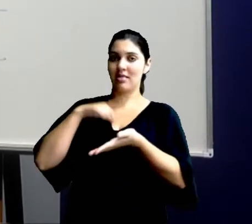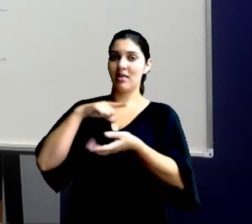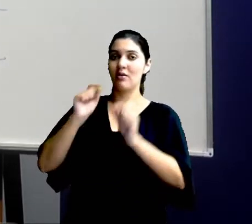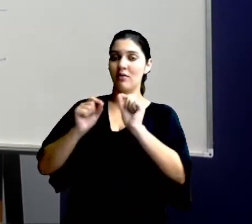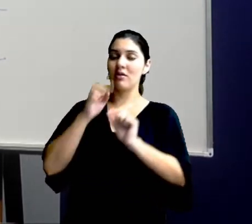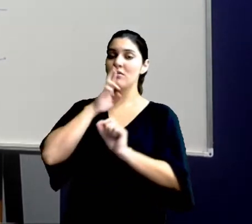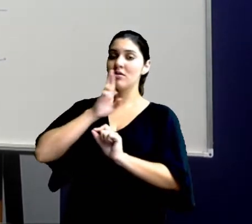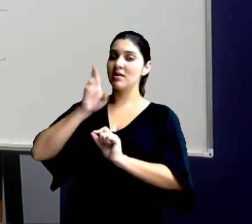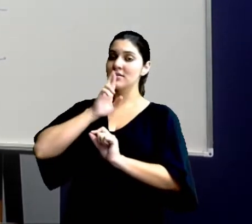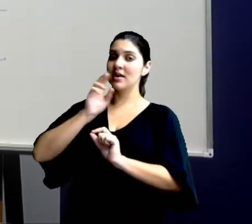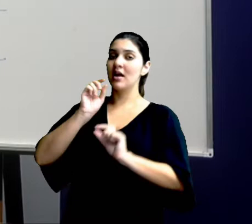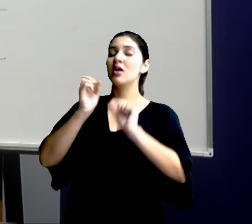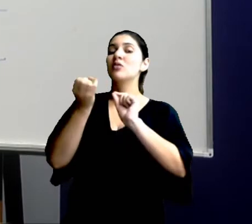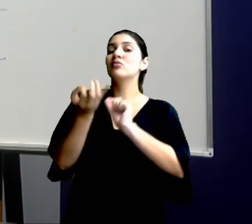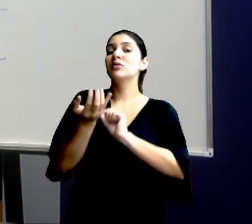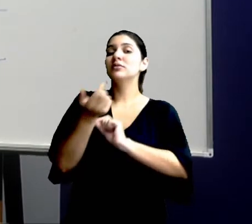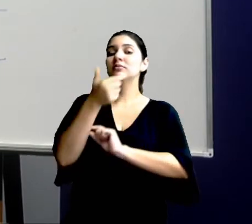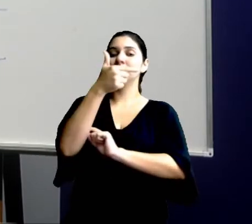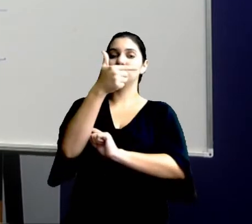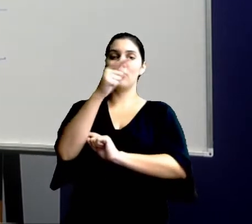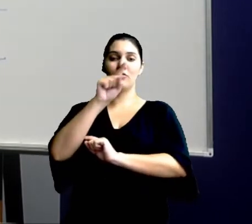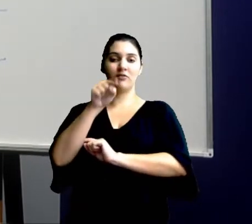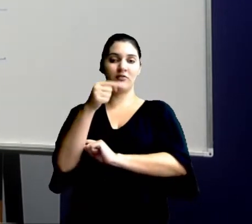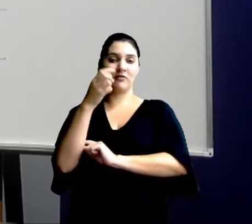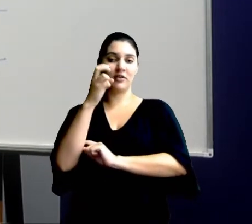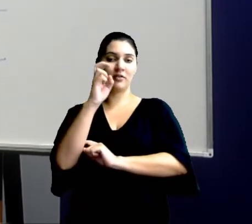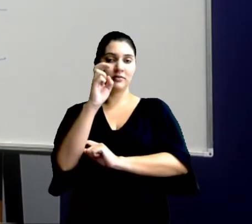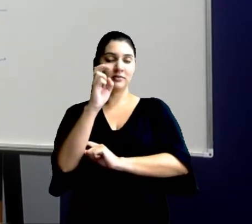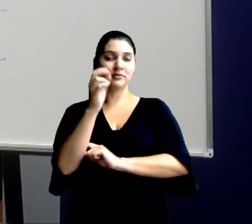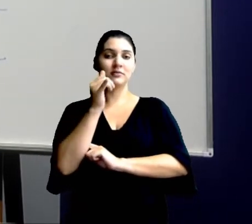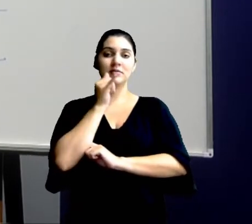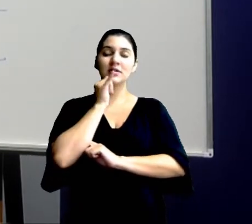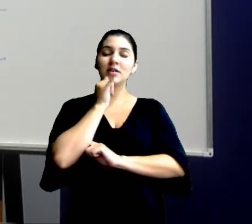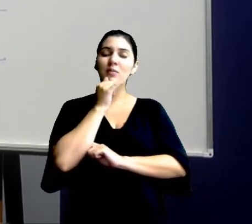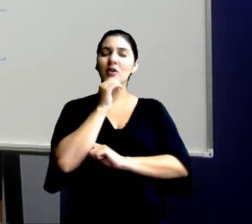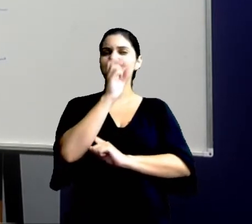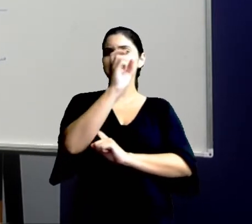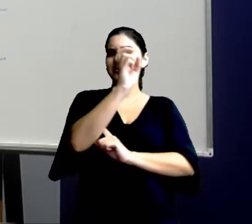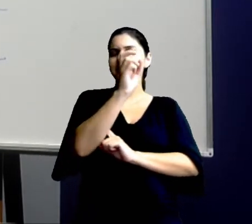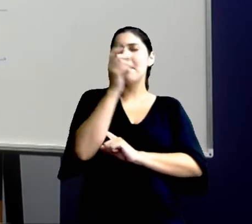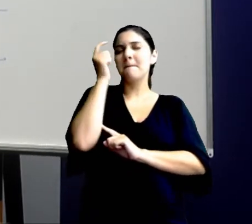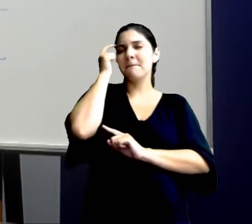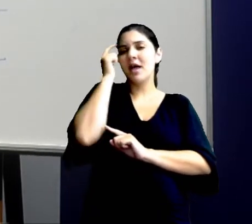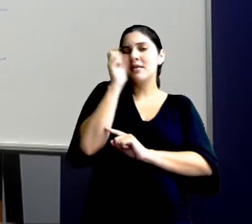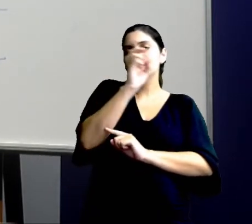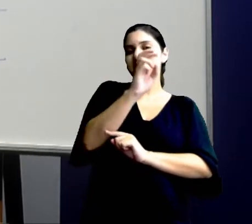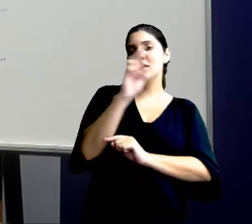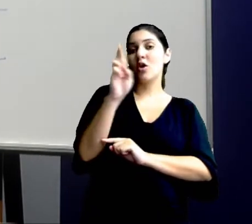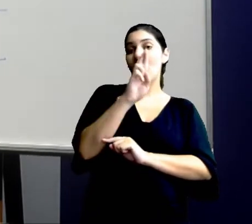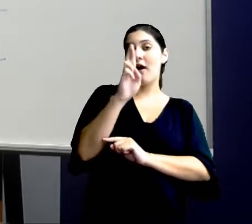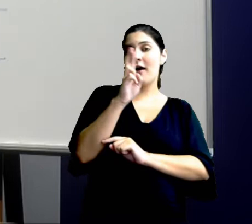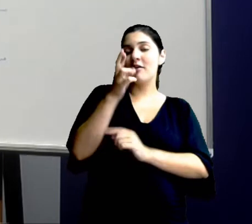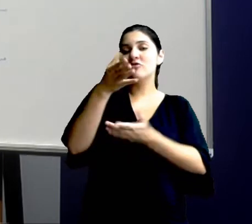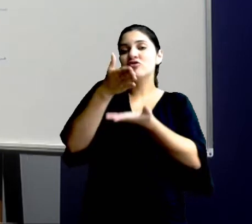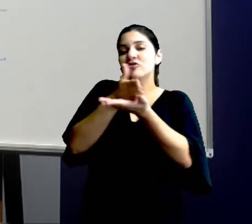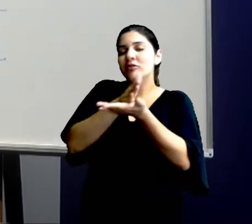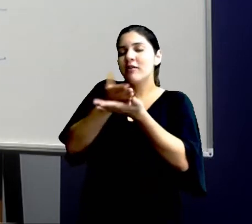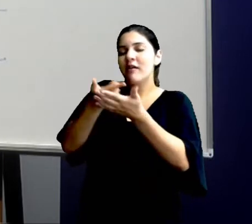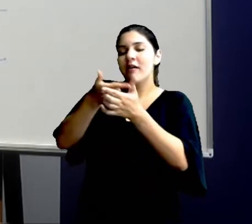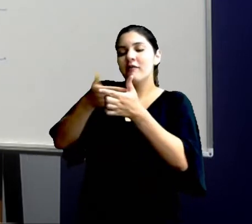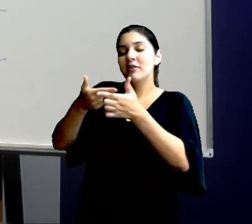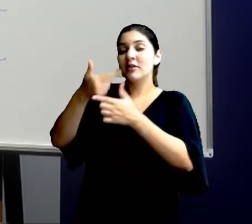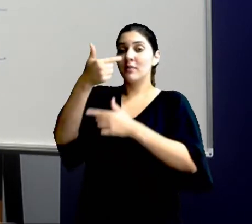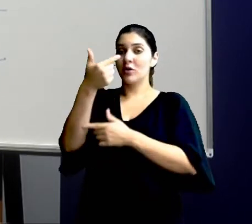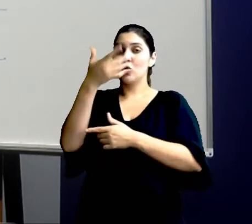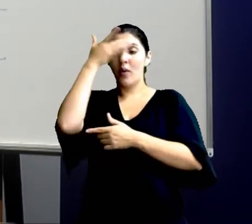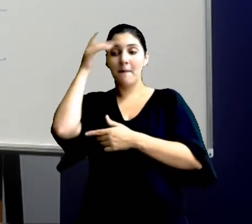é 2,5, certo? R$5 dividido para 2 pessoas, 2,5, 2,50 para cada um, tá certo?